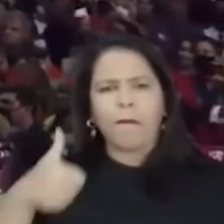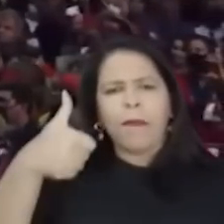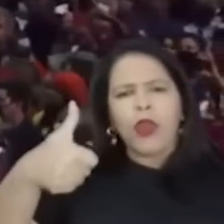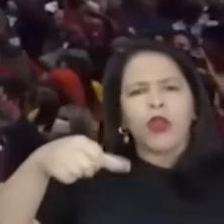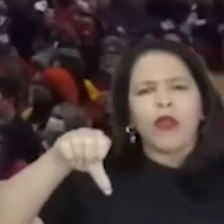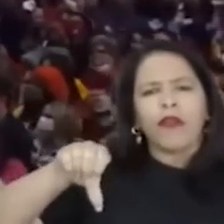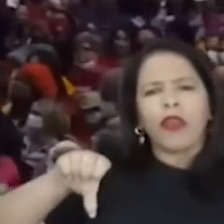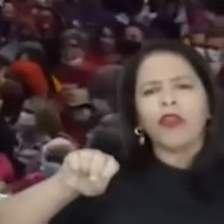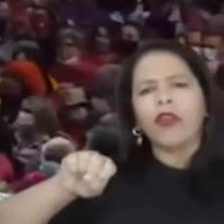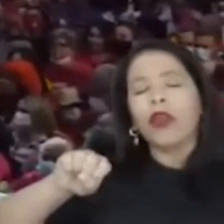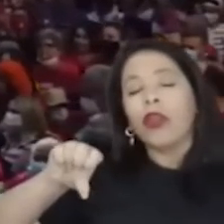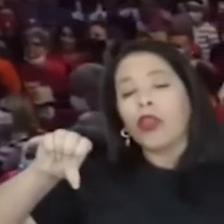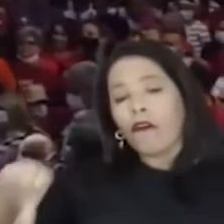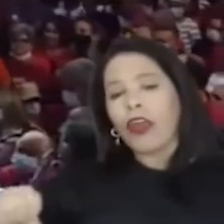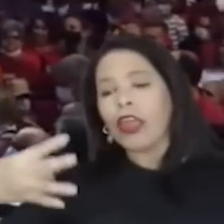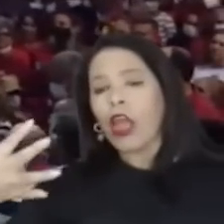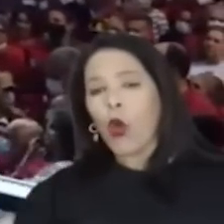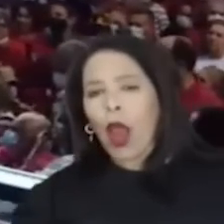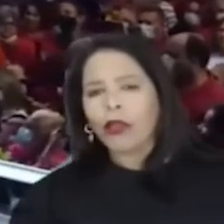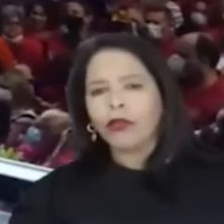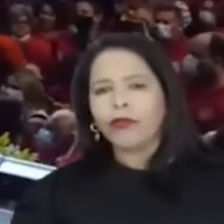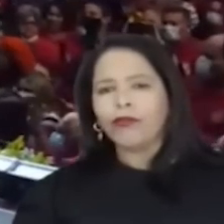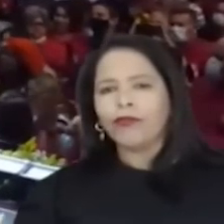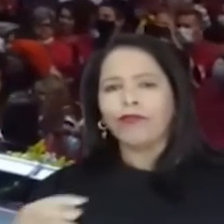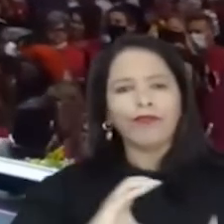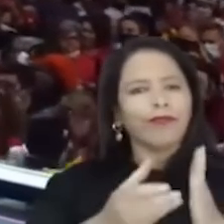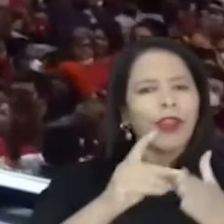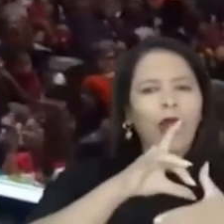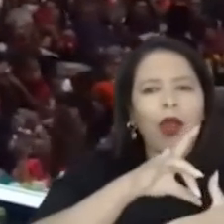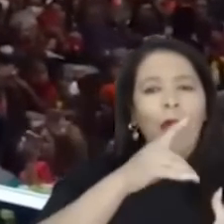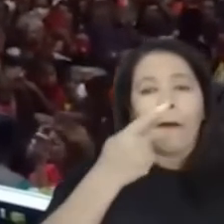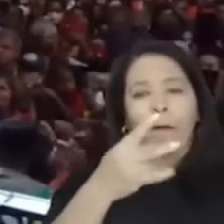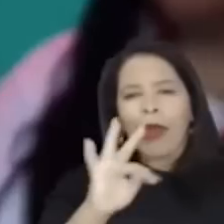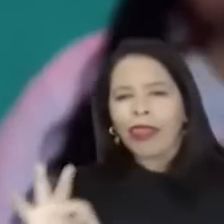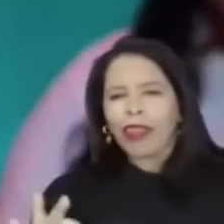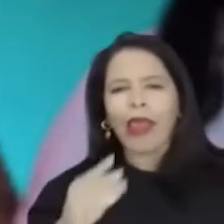1994. Desde 94.